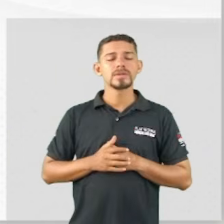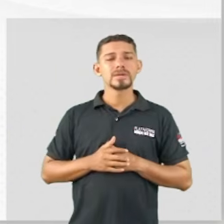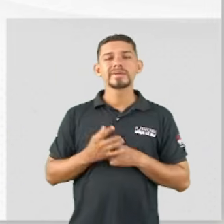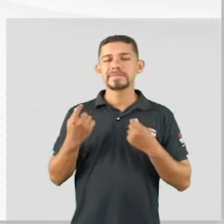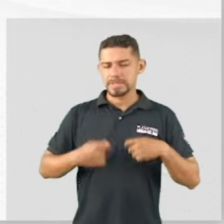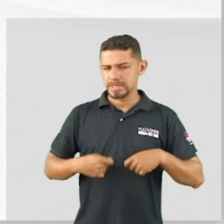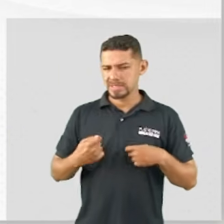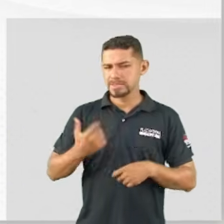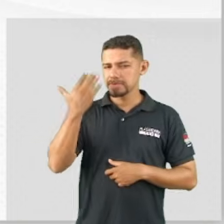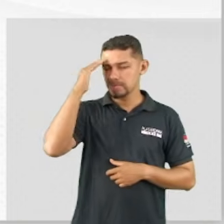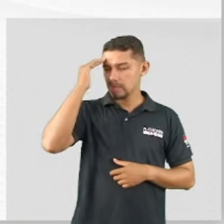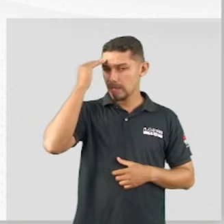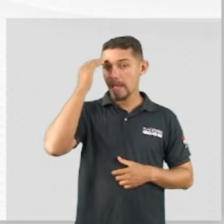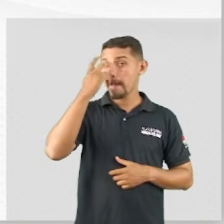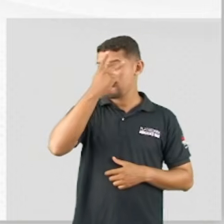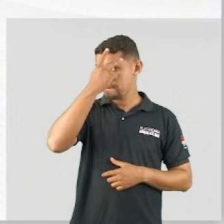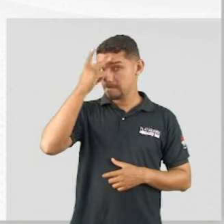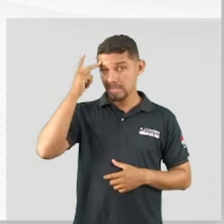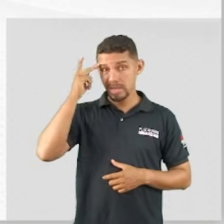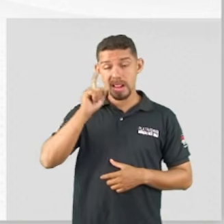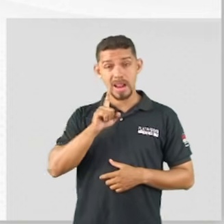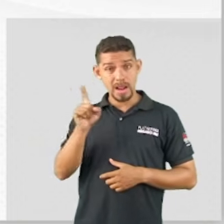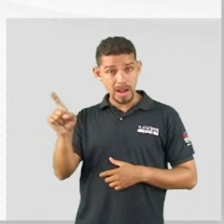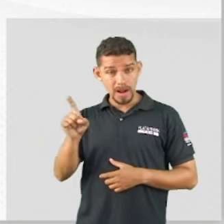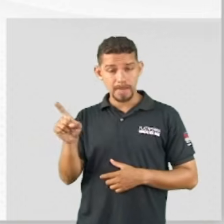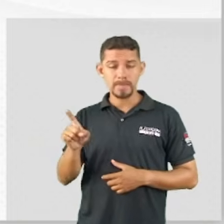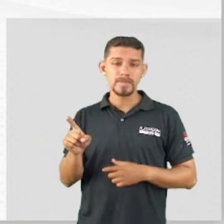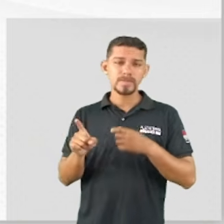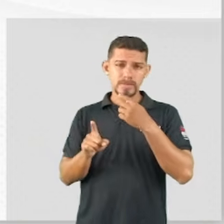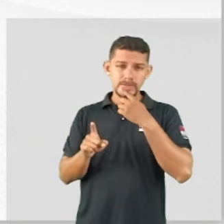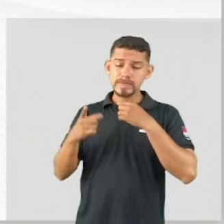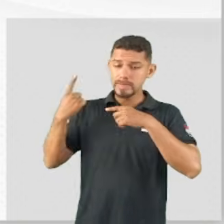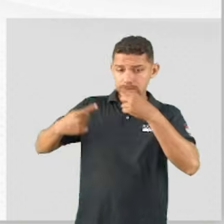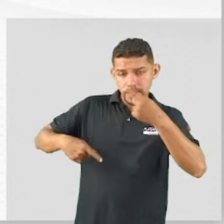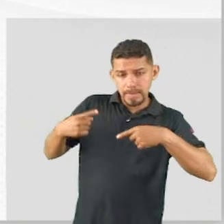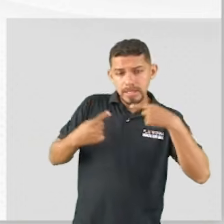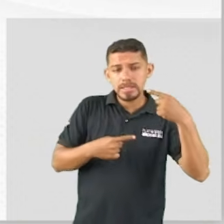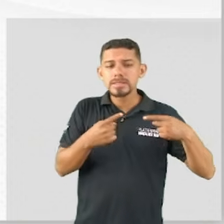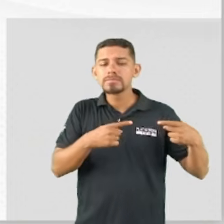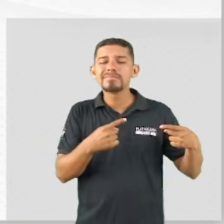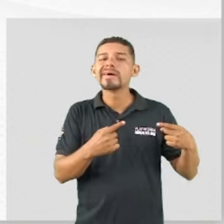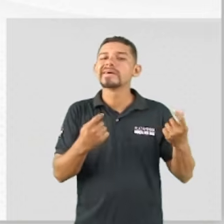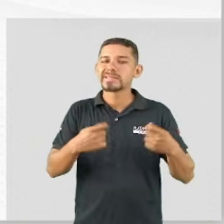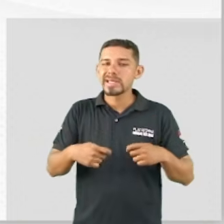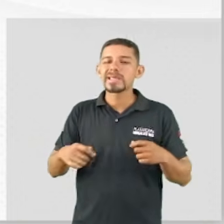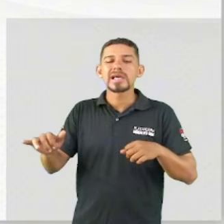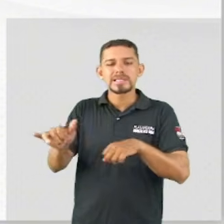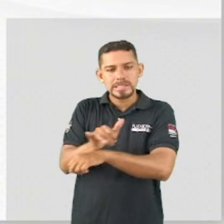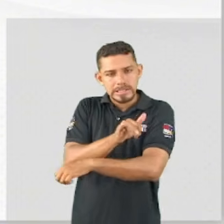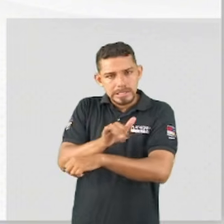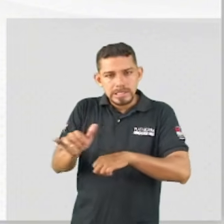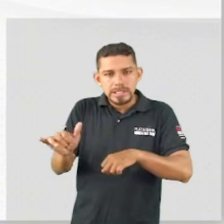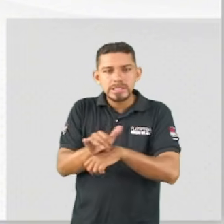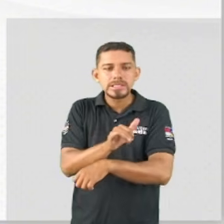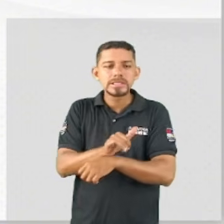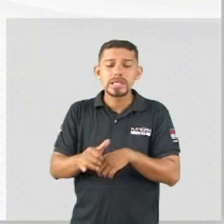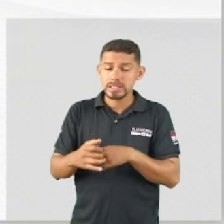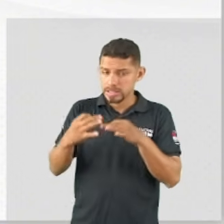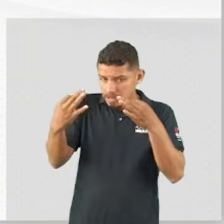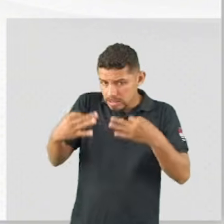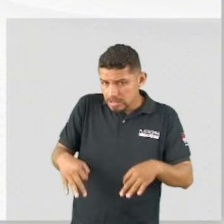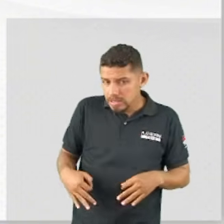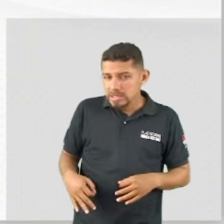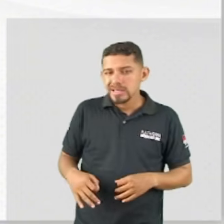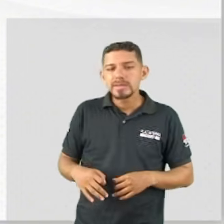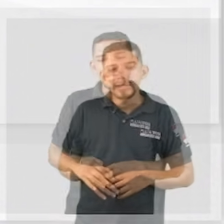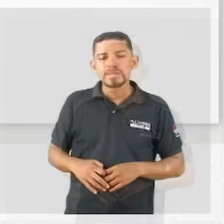gente precisa que a pessoa que está lá, né, debatendo, tenha estratégias coerentes para